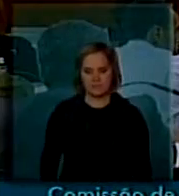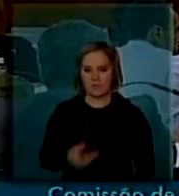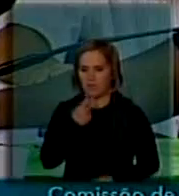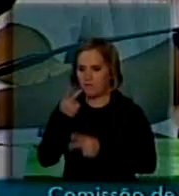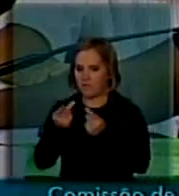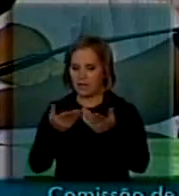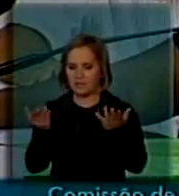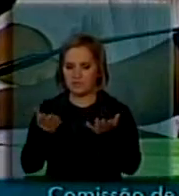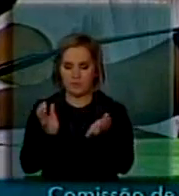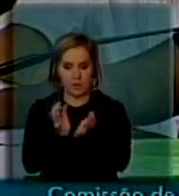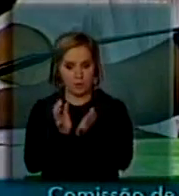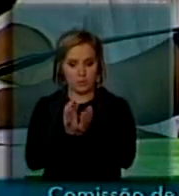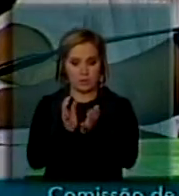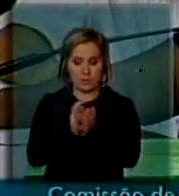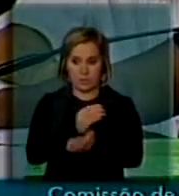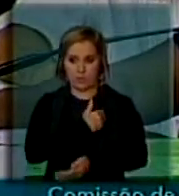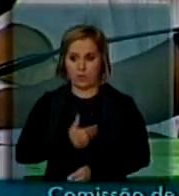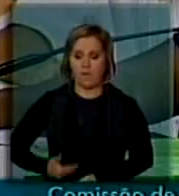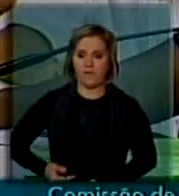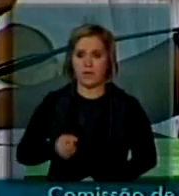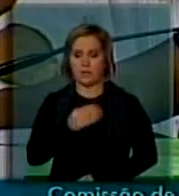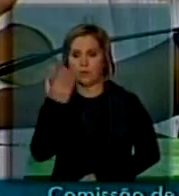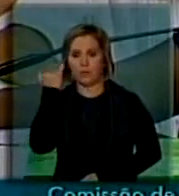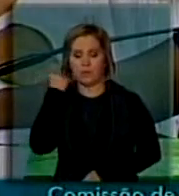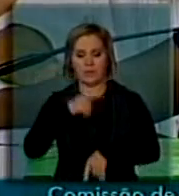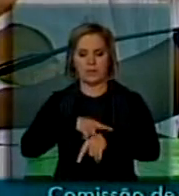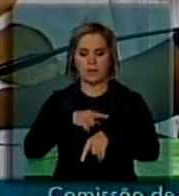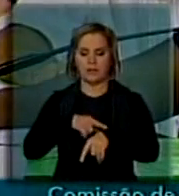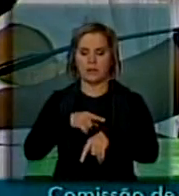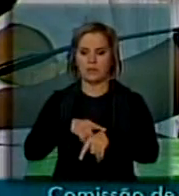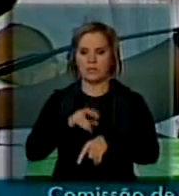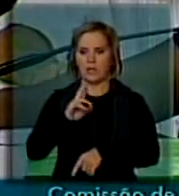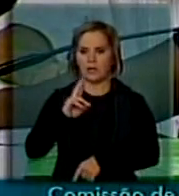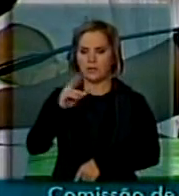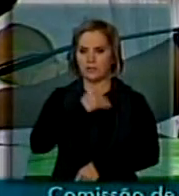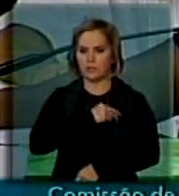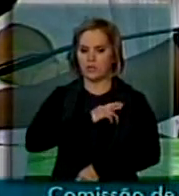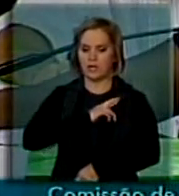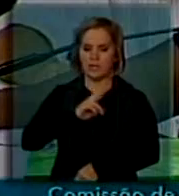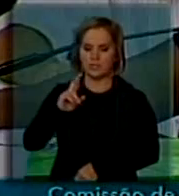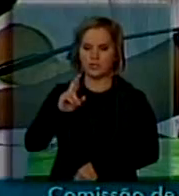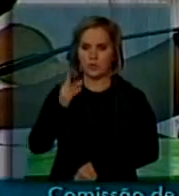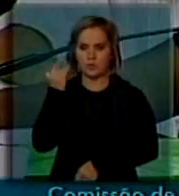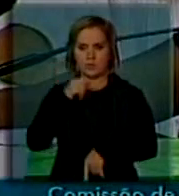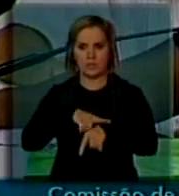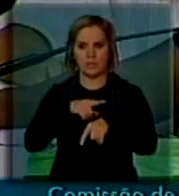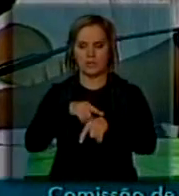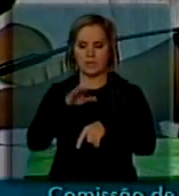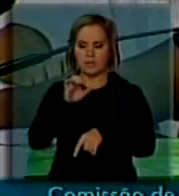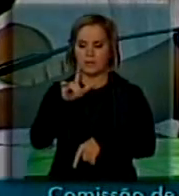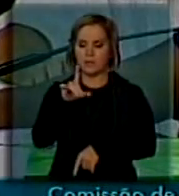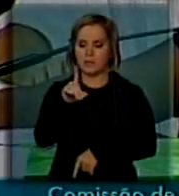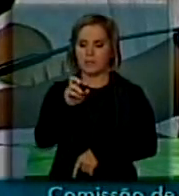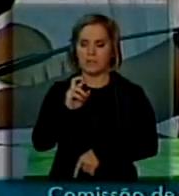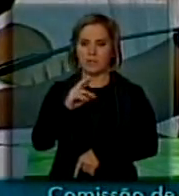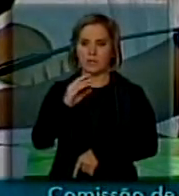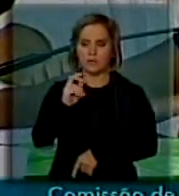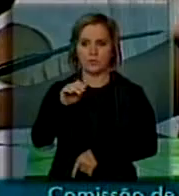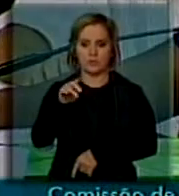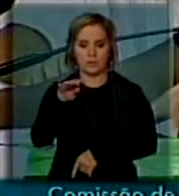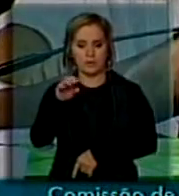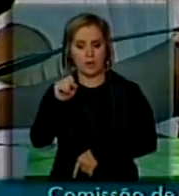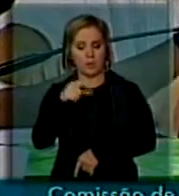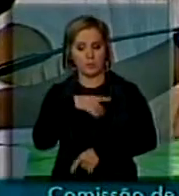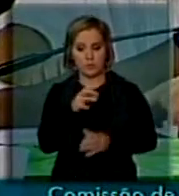governador, por um líder religioso, como era na época o Dom Helder Câmara, gerou a incompreensão e o ódio dessas mesmas elites.